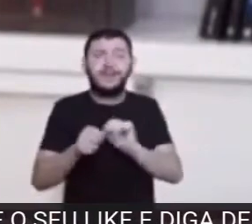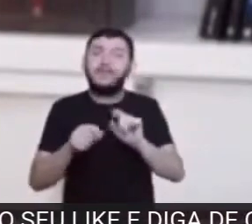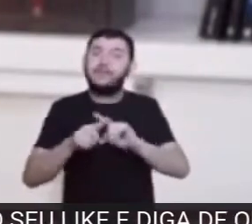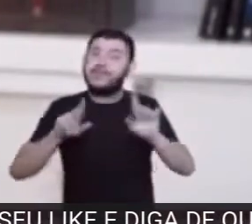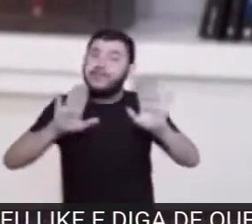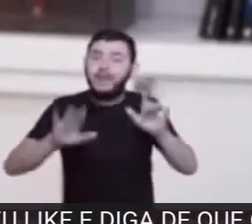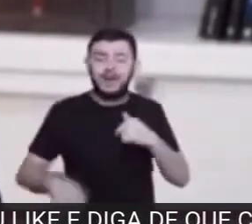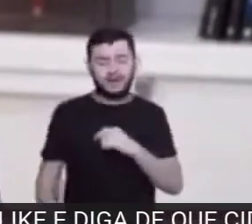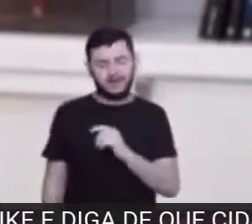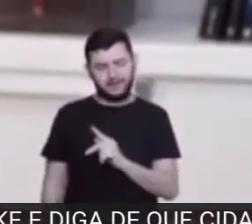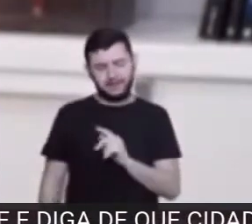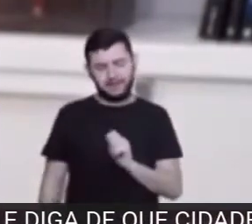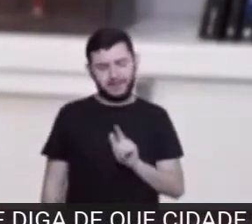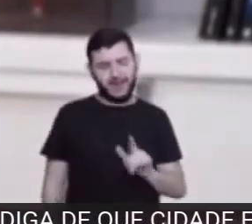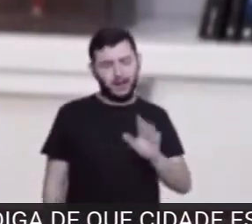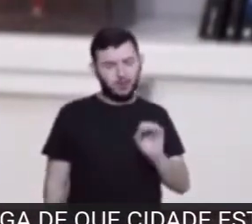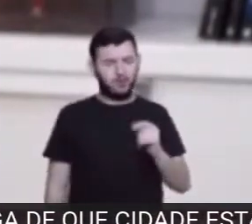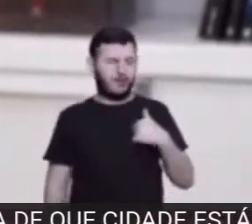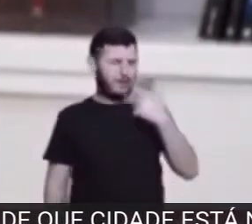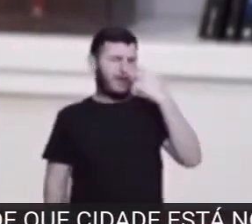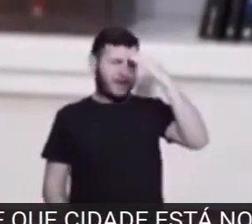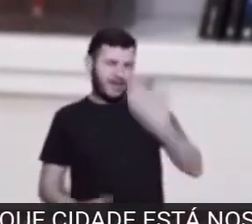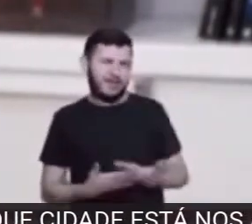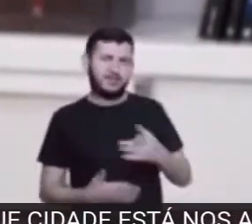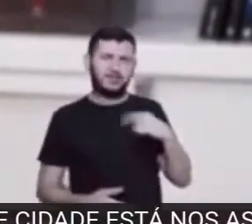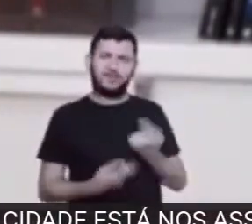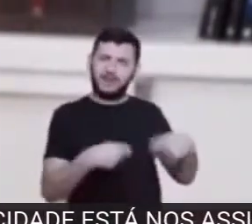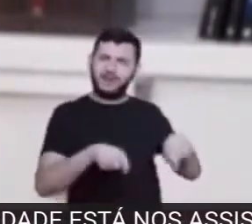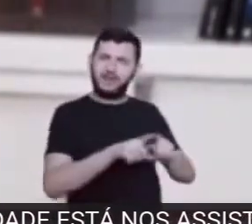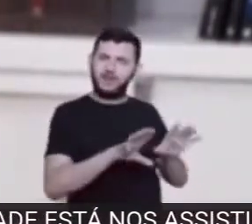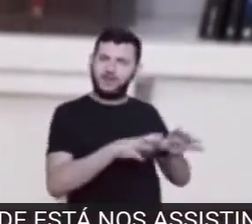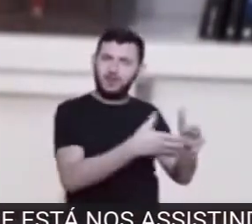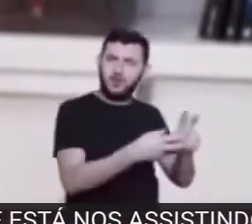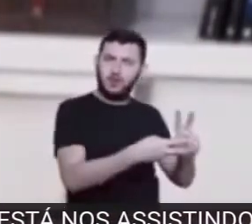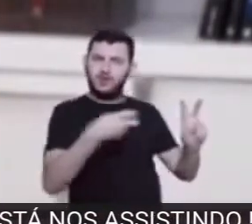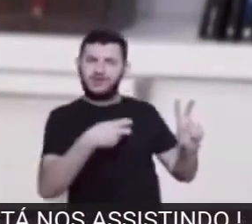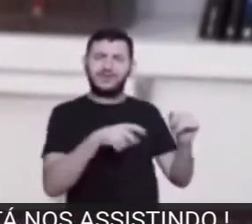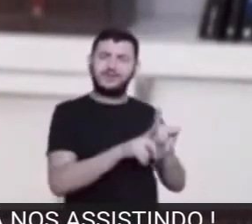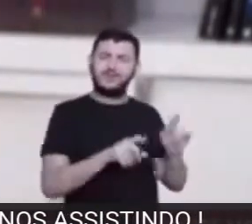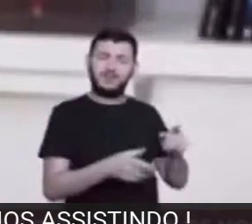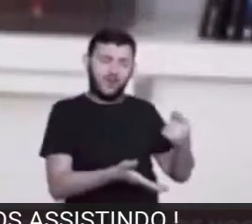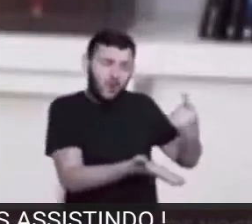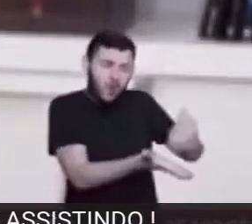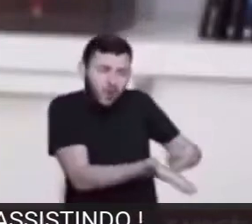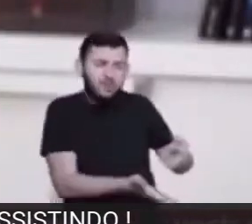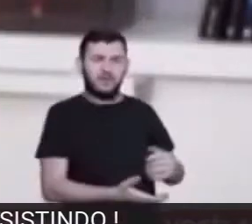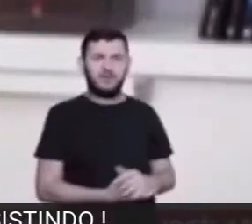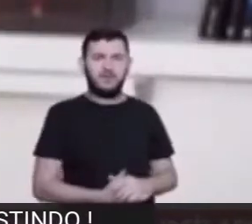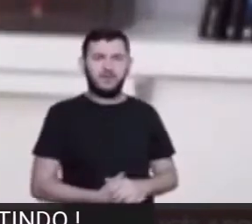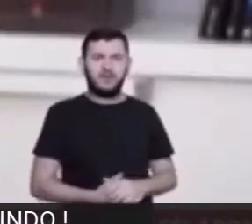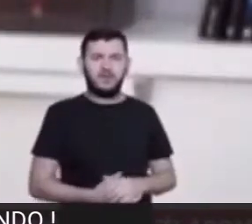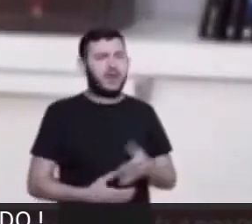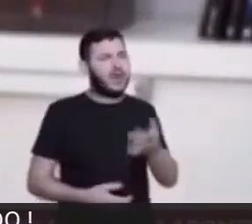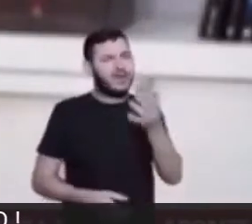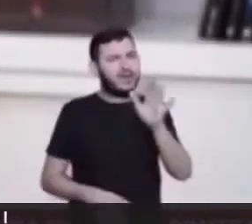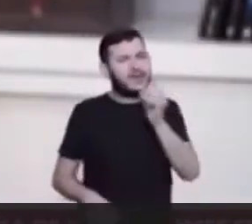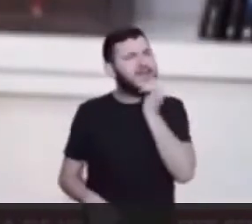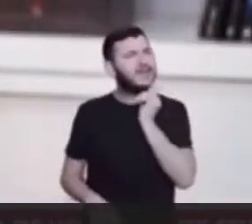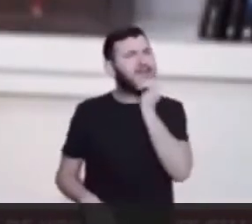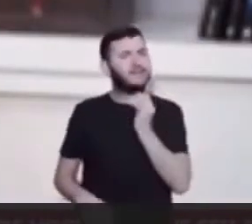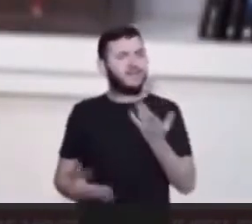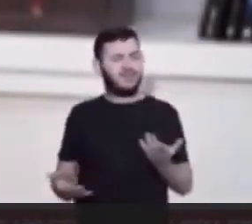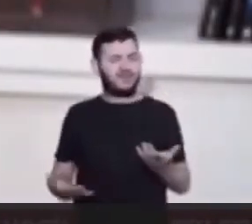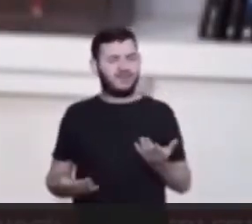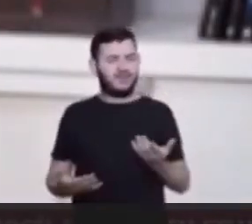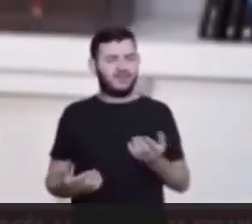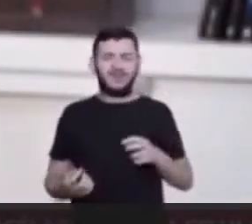Sabe, não dá para você sentar com o ministro da Fazenda e dizer ah, não tem dinheiro para demarcar uma terra indígena. O mesmo ministro